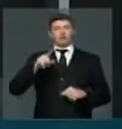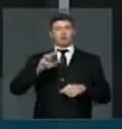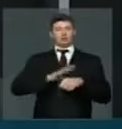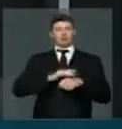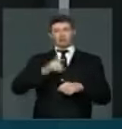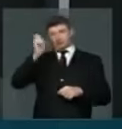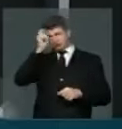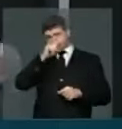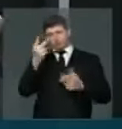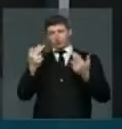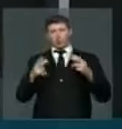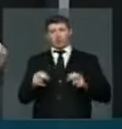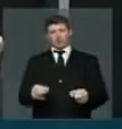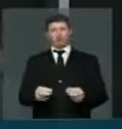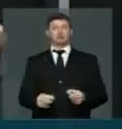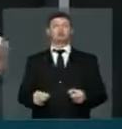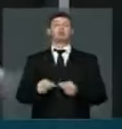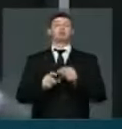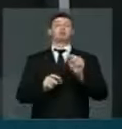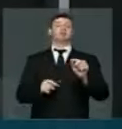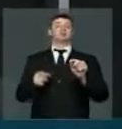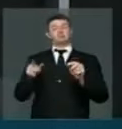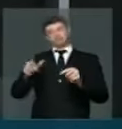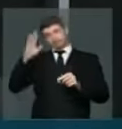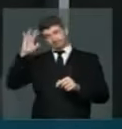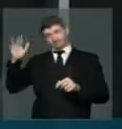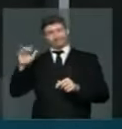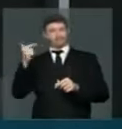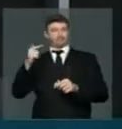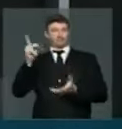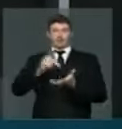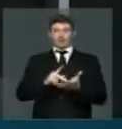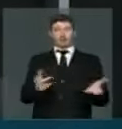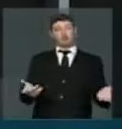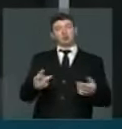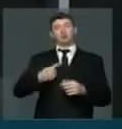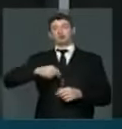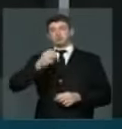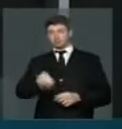tão difícil como o câncer, faz com que hoje esse sonho se torne realidade. Mas fica aqui o